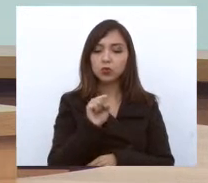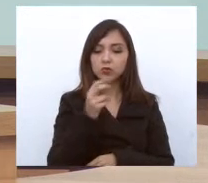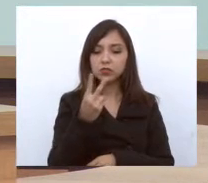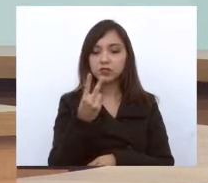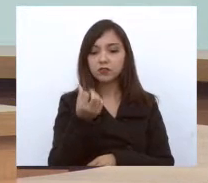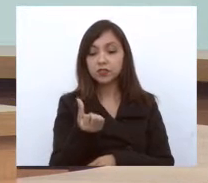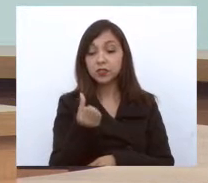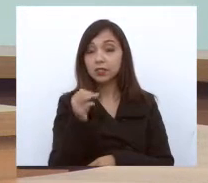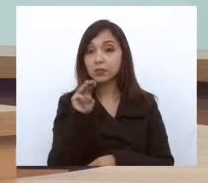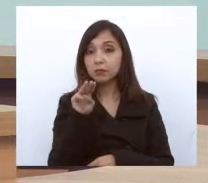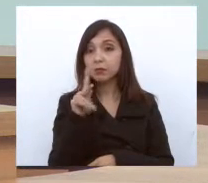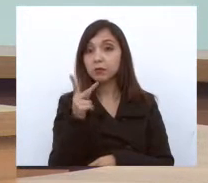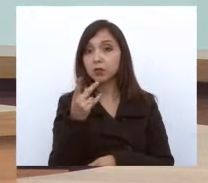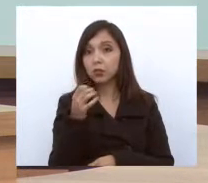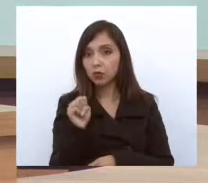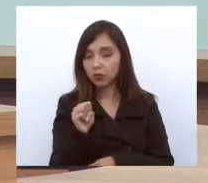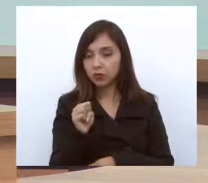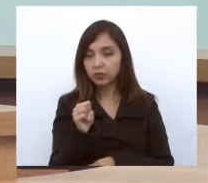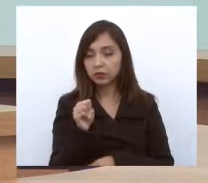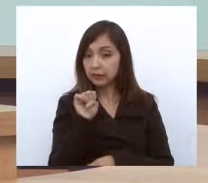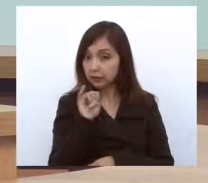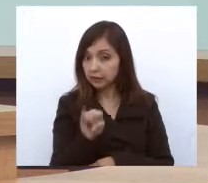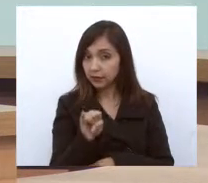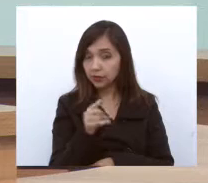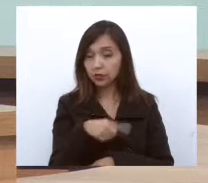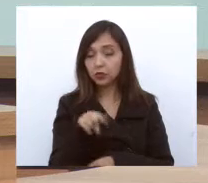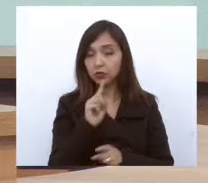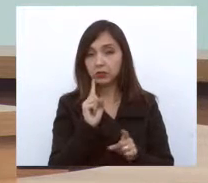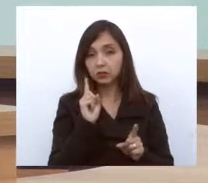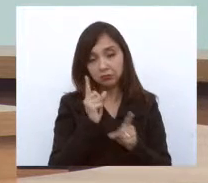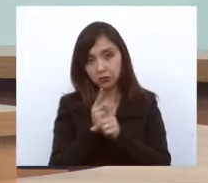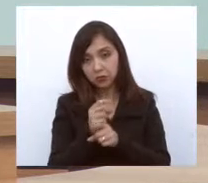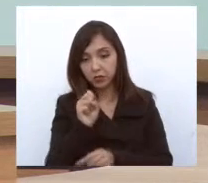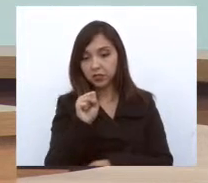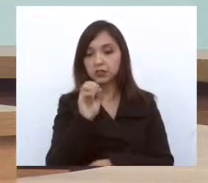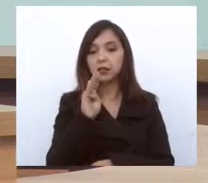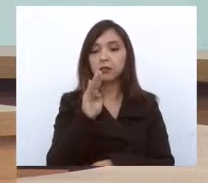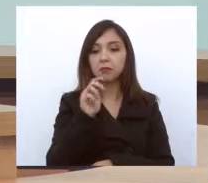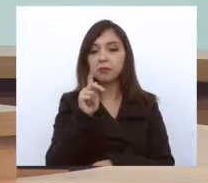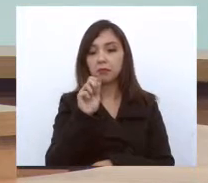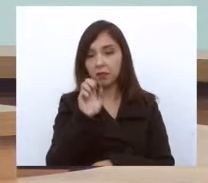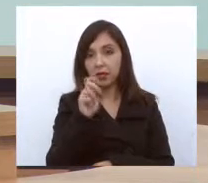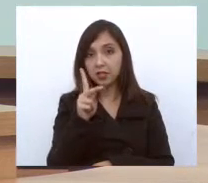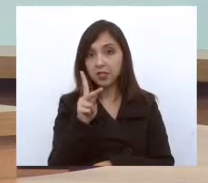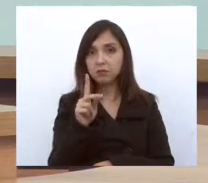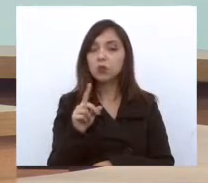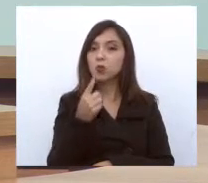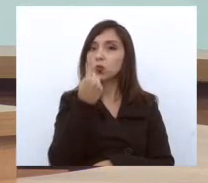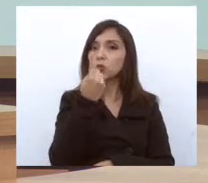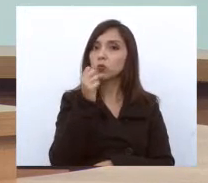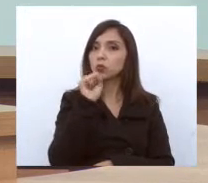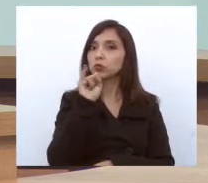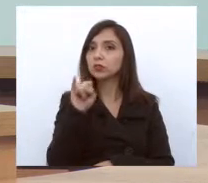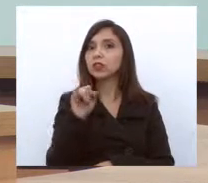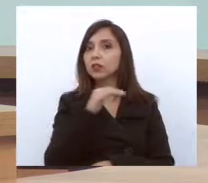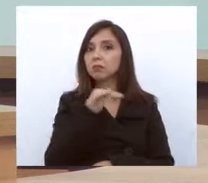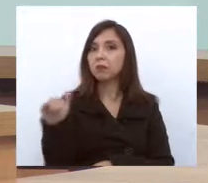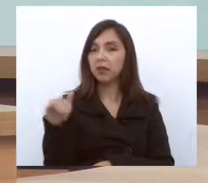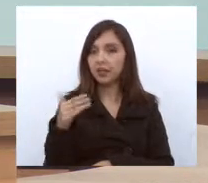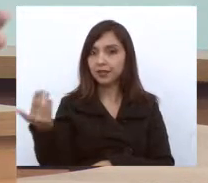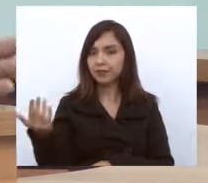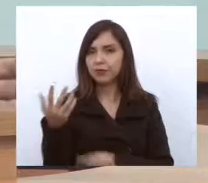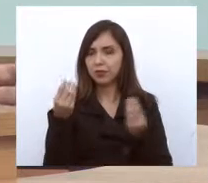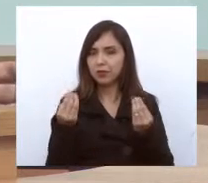826 milhões. Ou seja, se nós entregarmos o SAI para a Sabesp, a gente fica devendo um SAI e meio ainda. Então